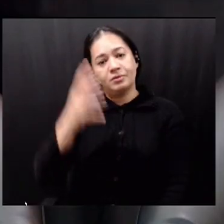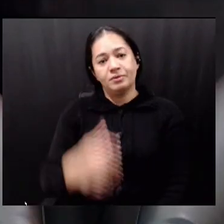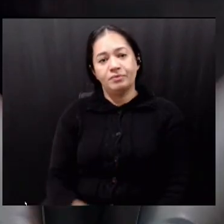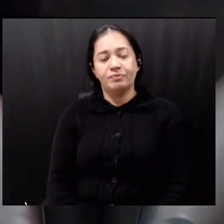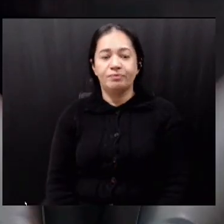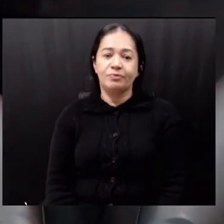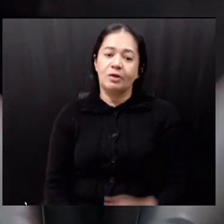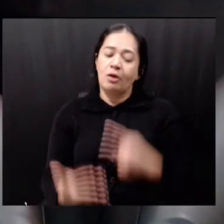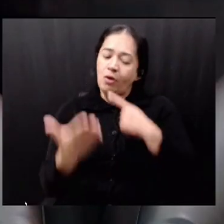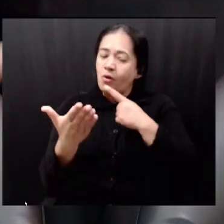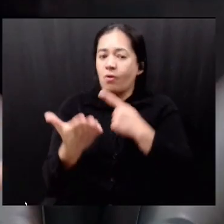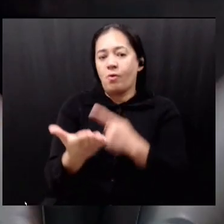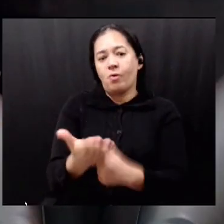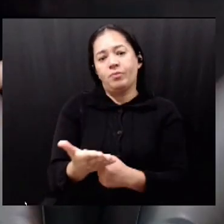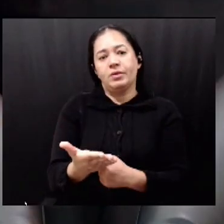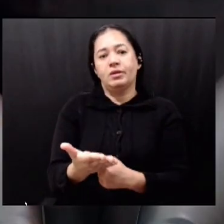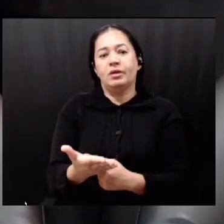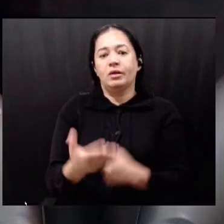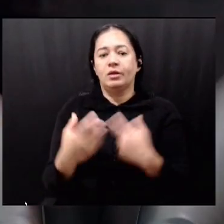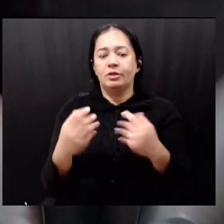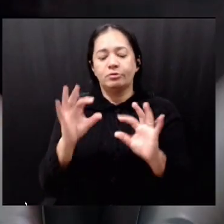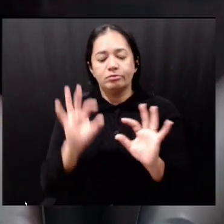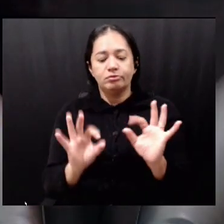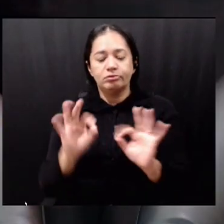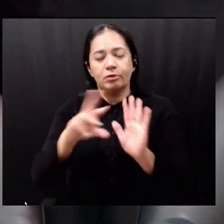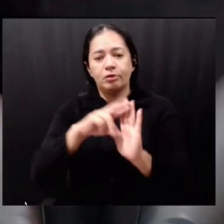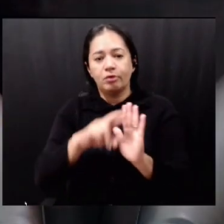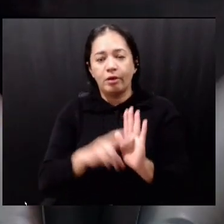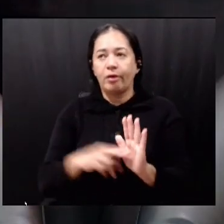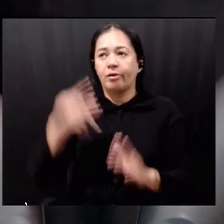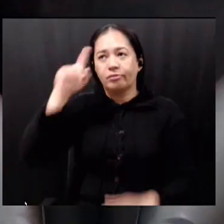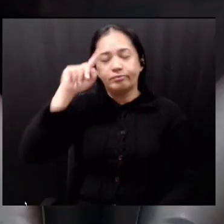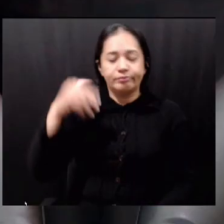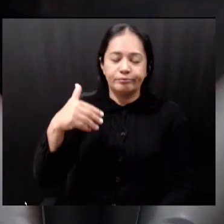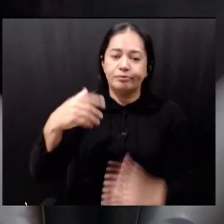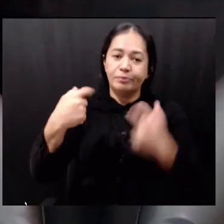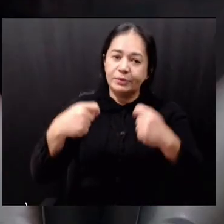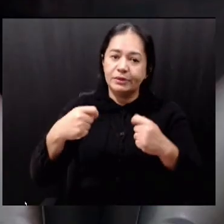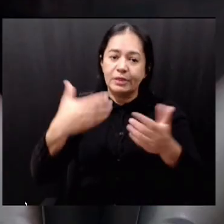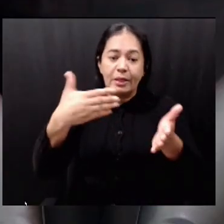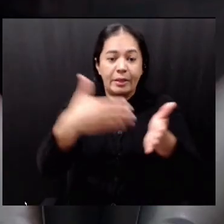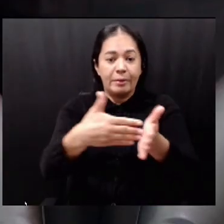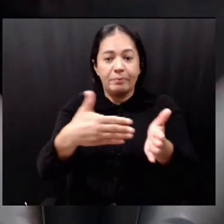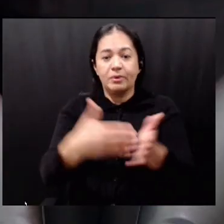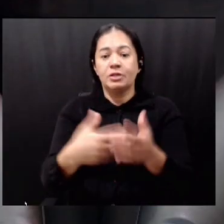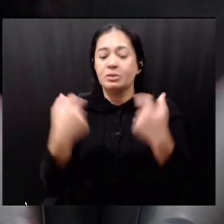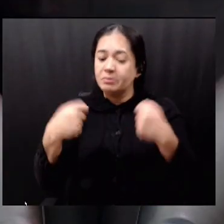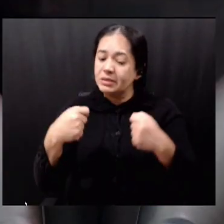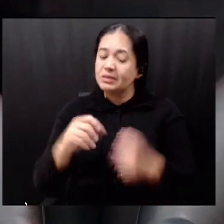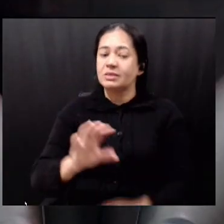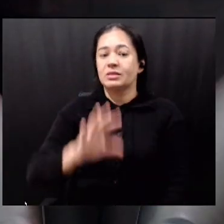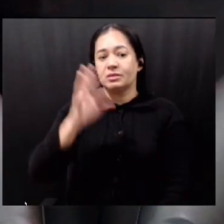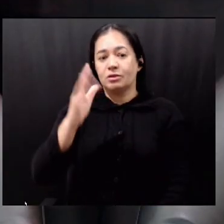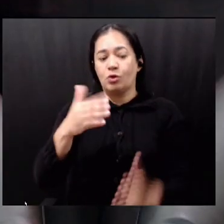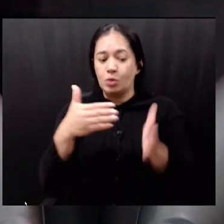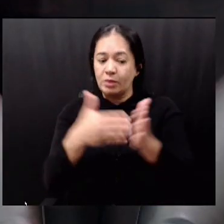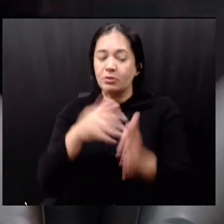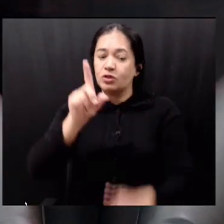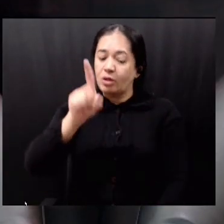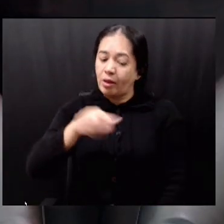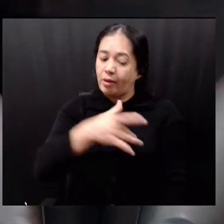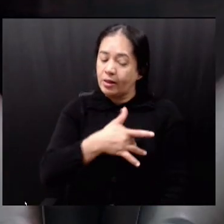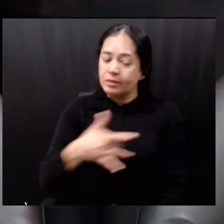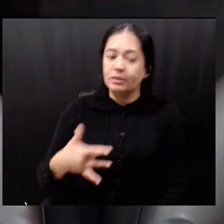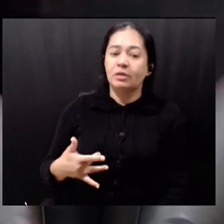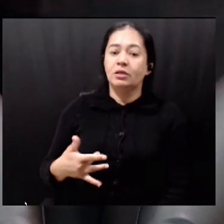Exato. Combinado, planejamento, regra, rotina. Limite. Ele tem que acontecer. O limite, ele é saudável. Né? Ele é para nossa